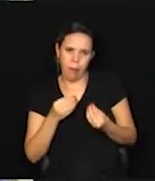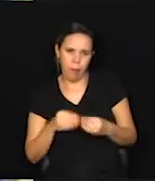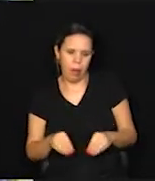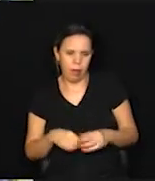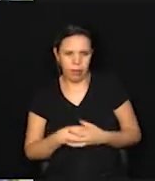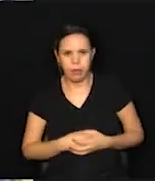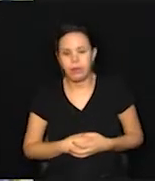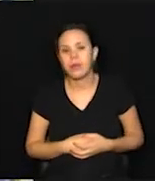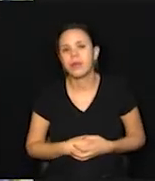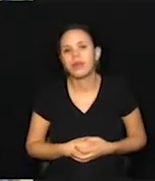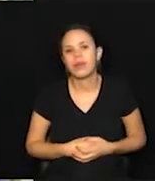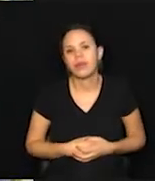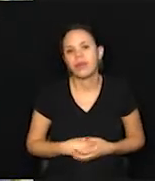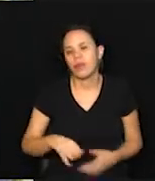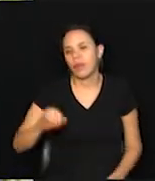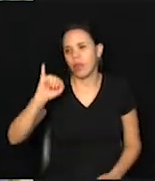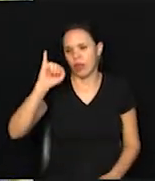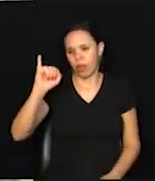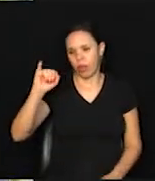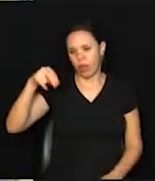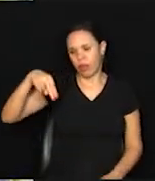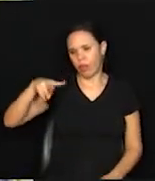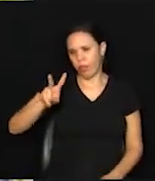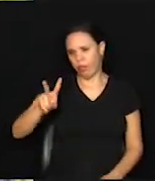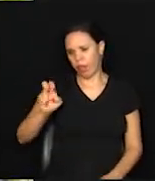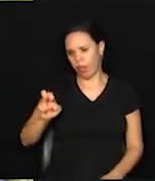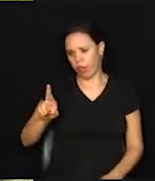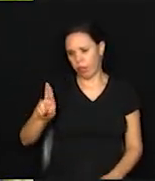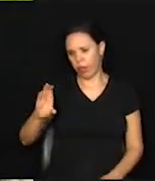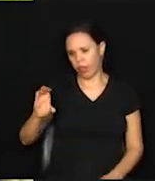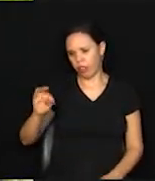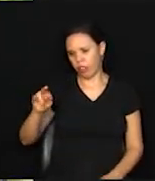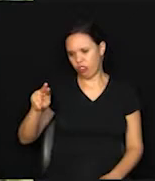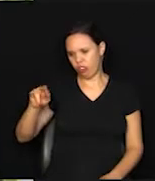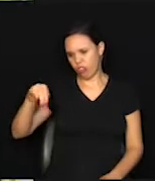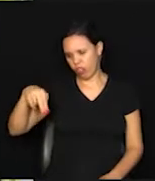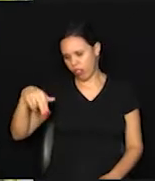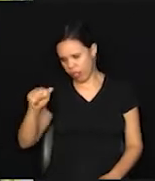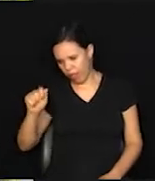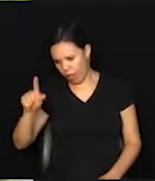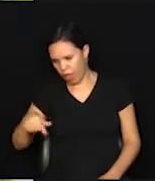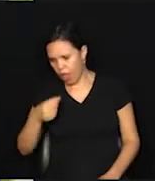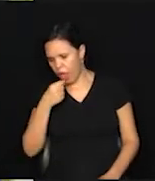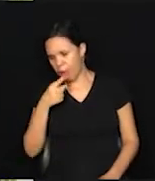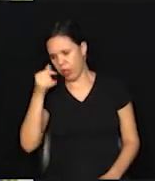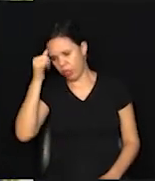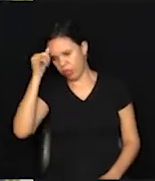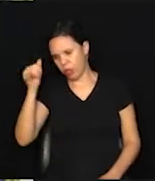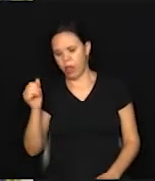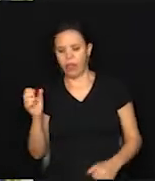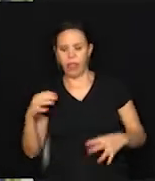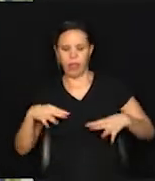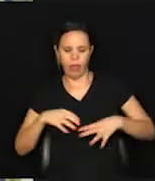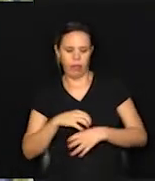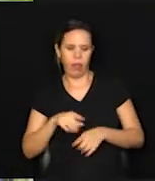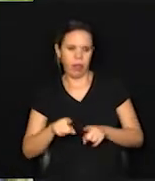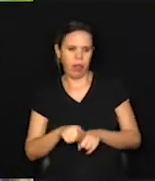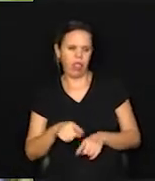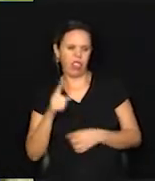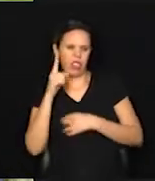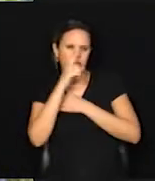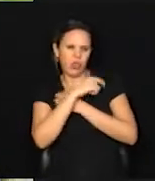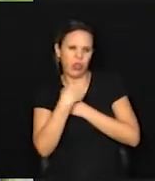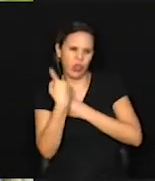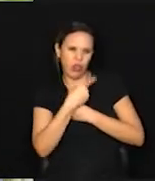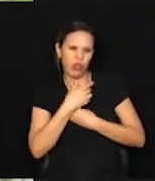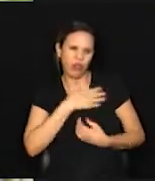a ivermectina é a mesma coisa, né? A gente não tem evidência que nos referencie que a gente deva usar. E é muito duro isso, muito duro, porque a gente adoraria